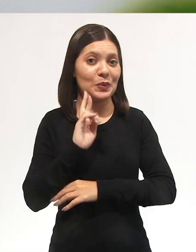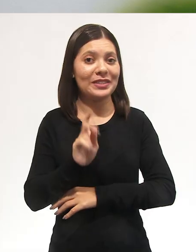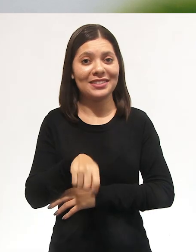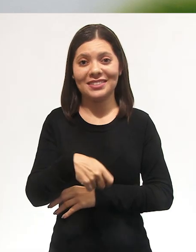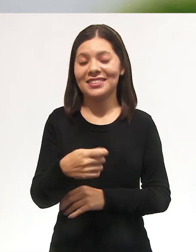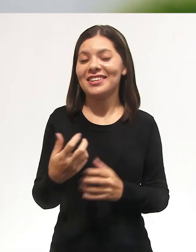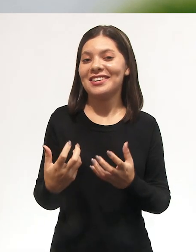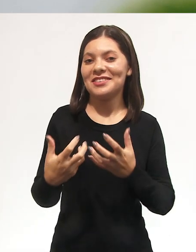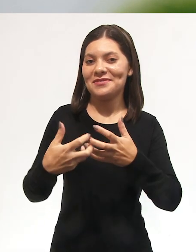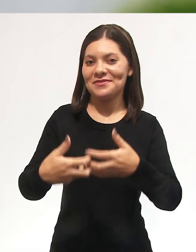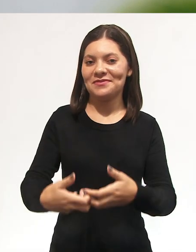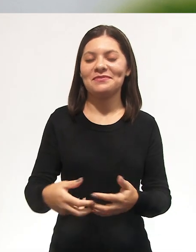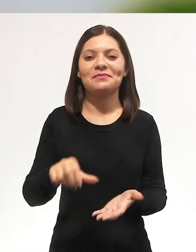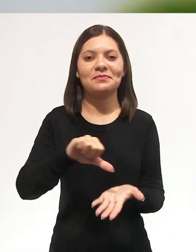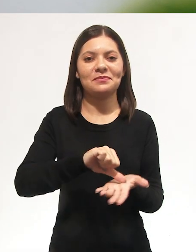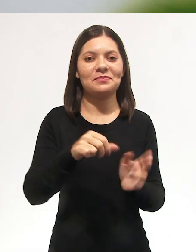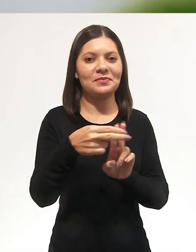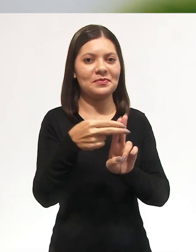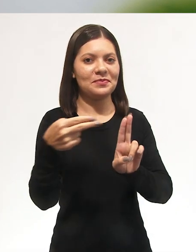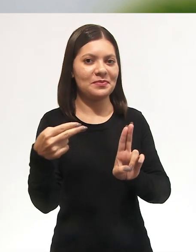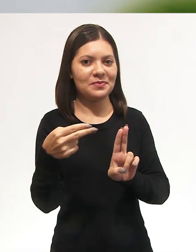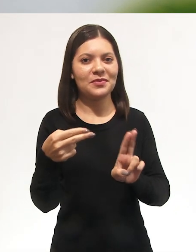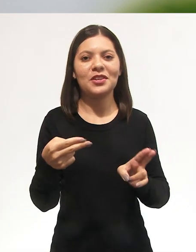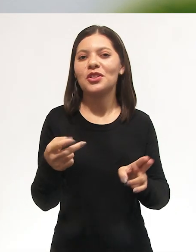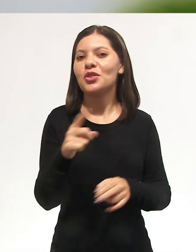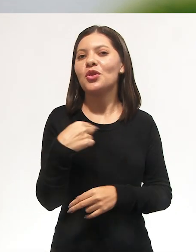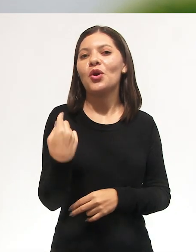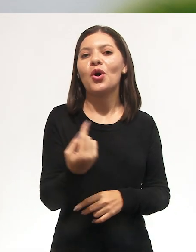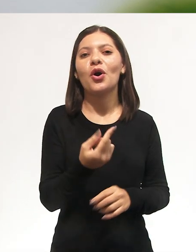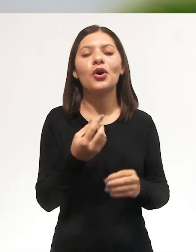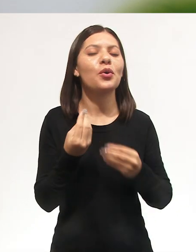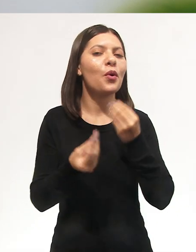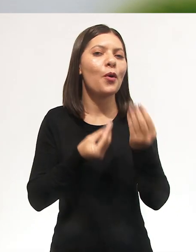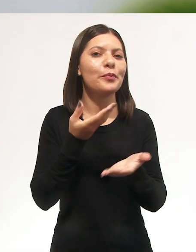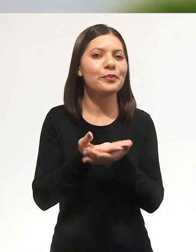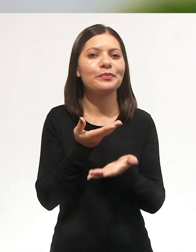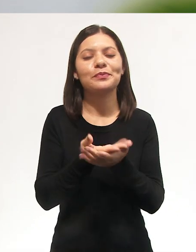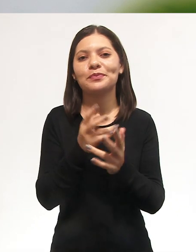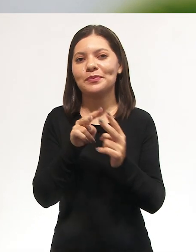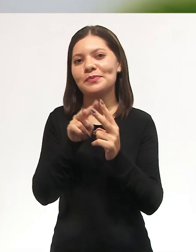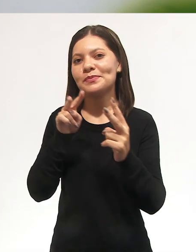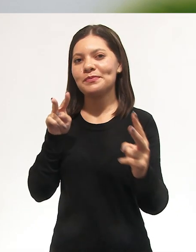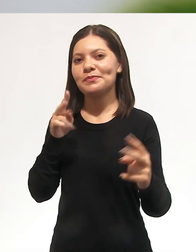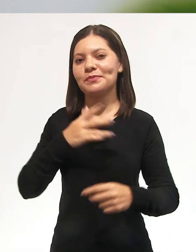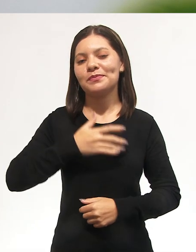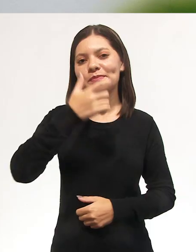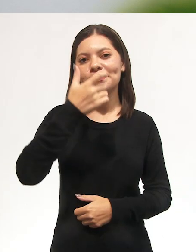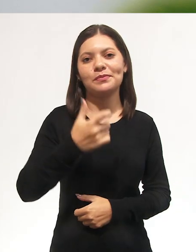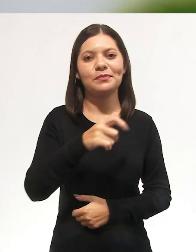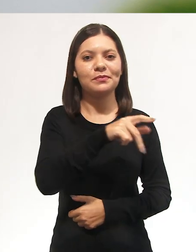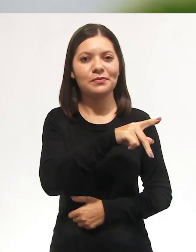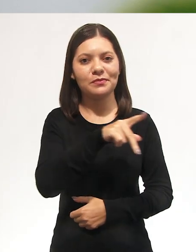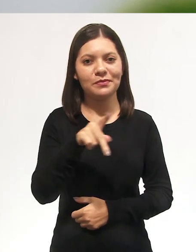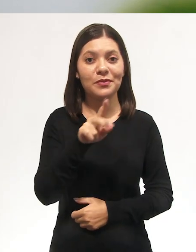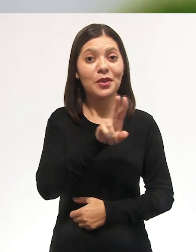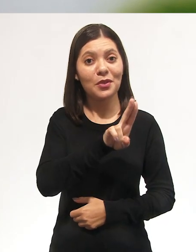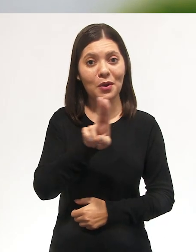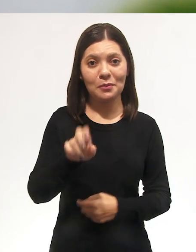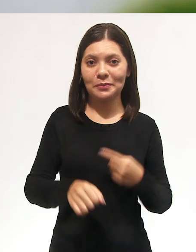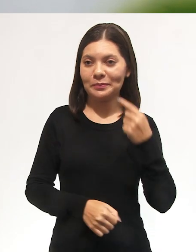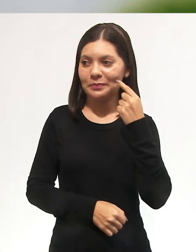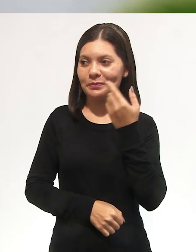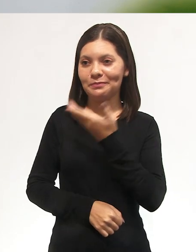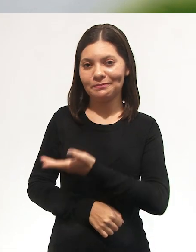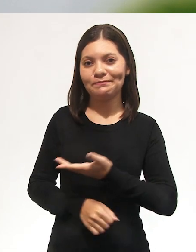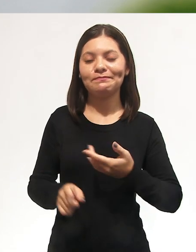Campus Porto Velho, Zona Norte. Você está na EAD e eu sou a professora Anabela Barbosa. Juntinhos estamos